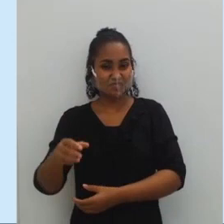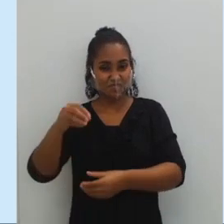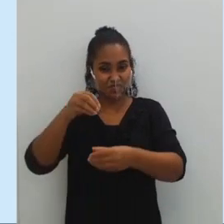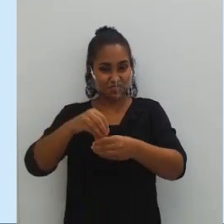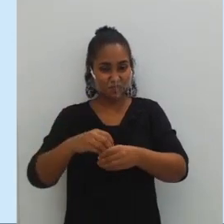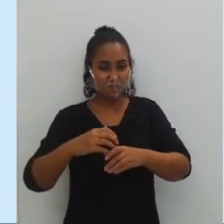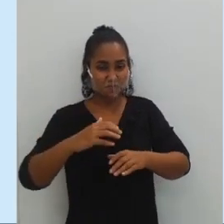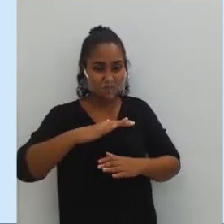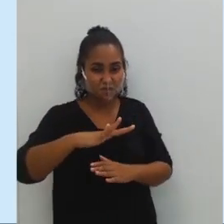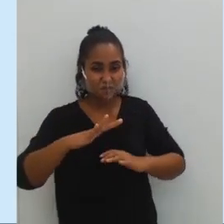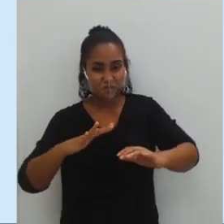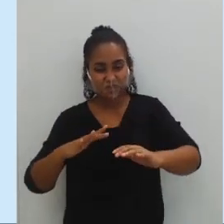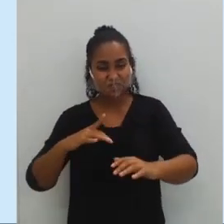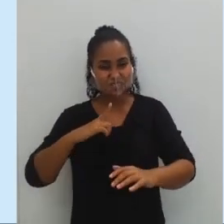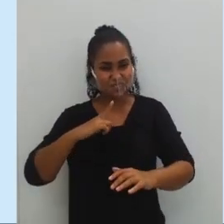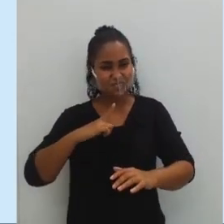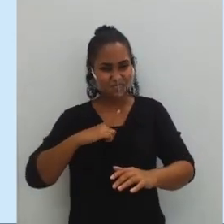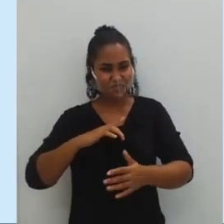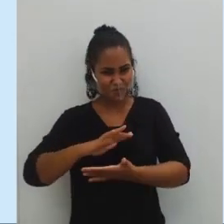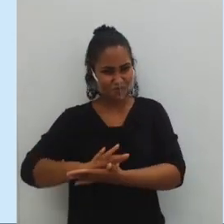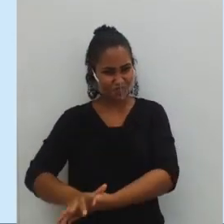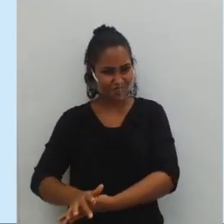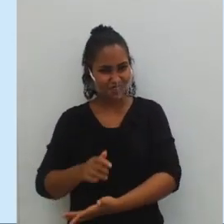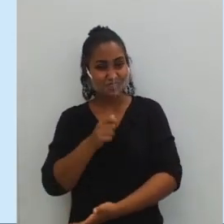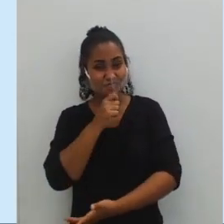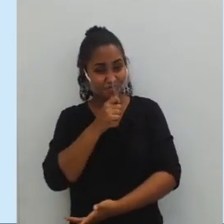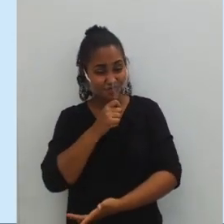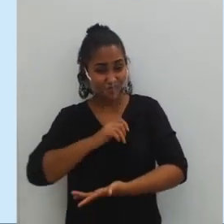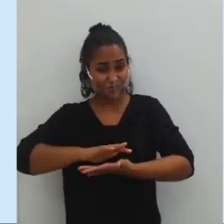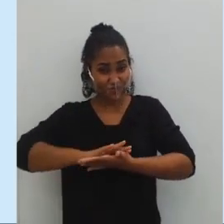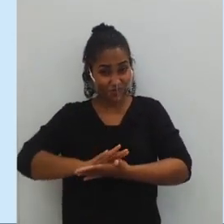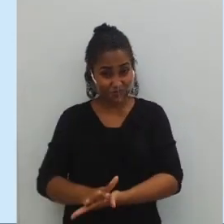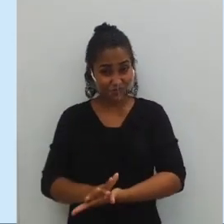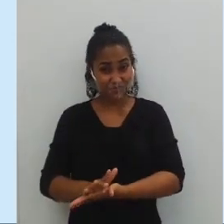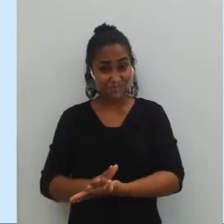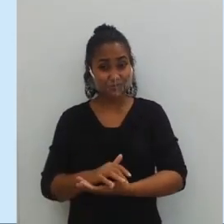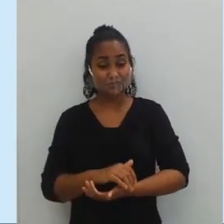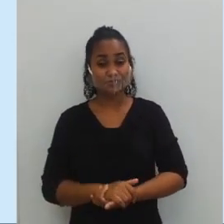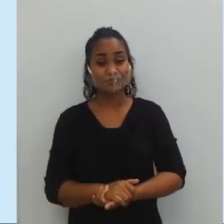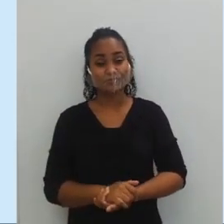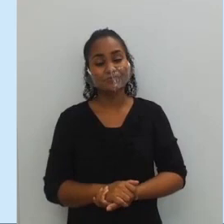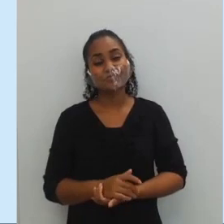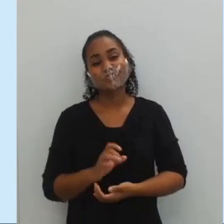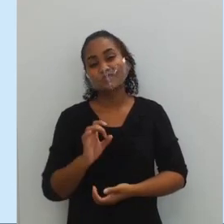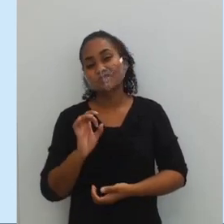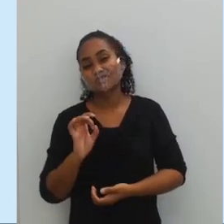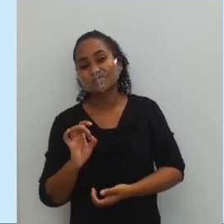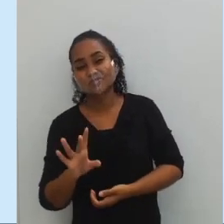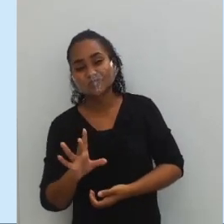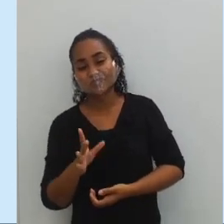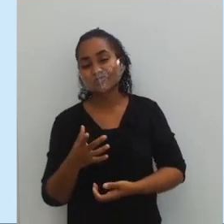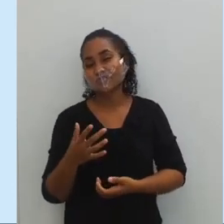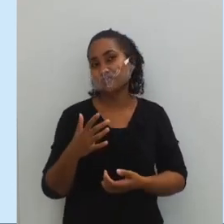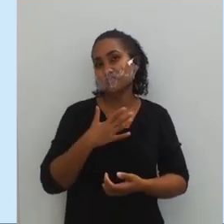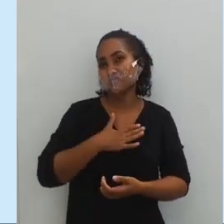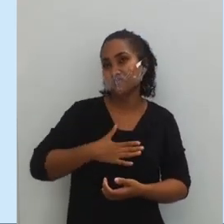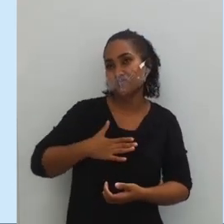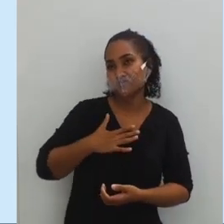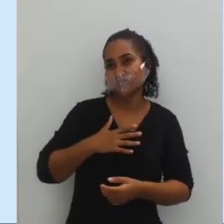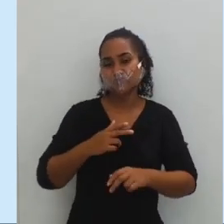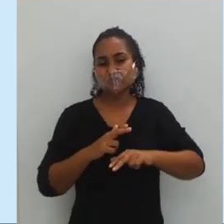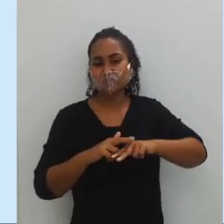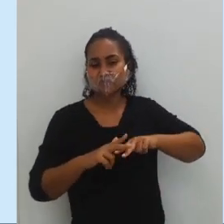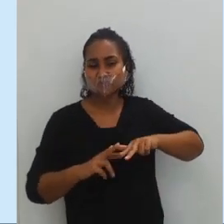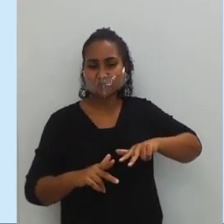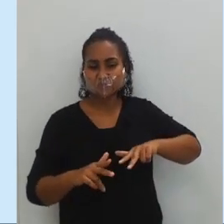nas lutas vocês acreditam que existiam realmente ou existe ainda preconceito com as mulheres? Ou é uma questão de afinidade,